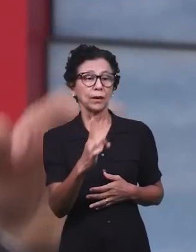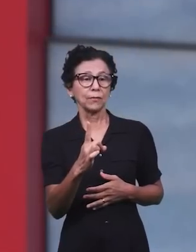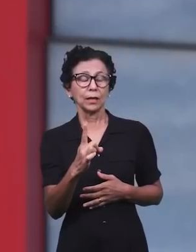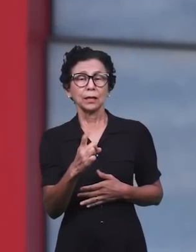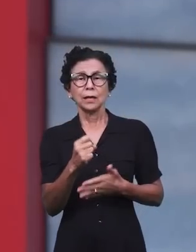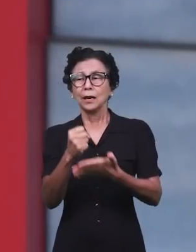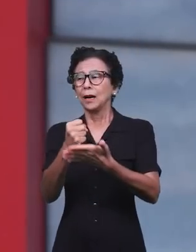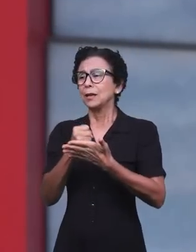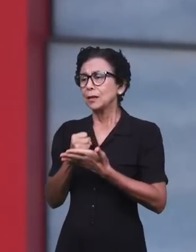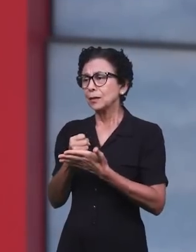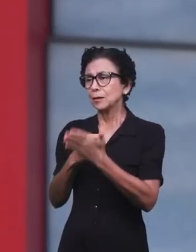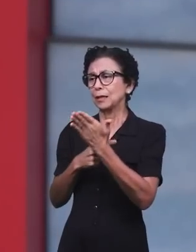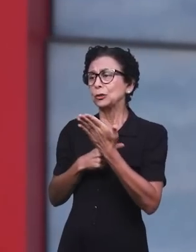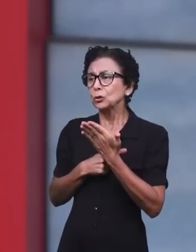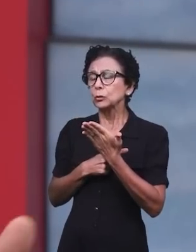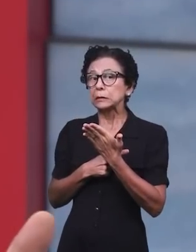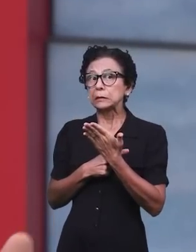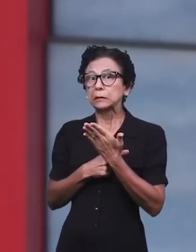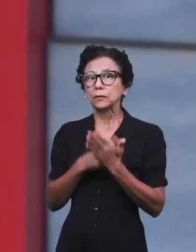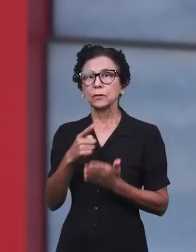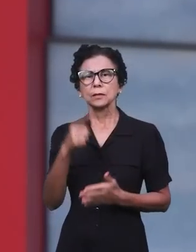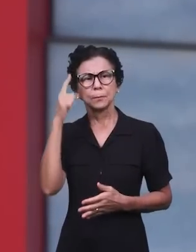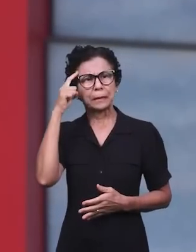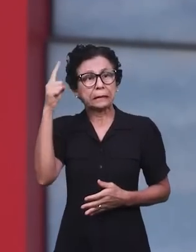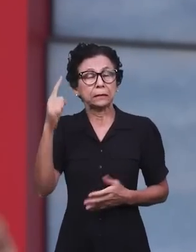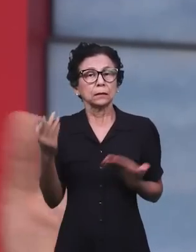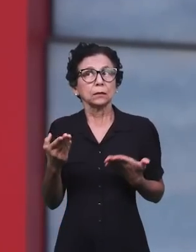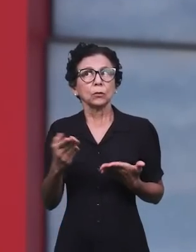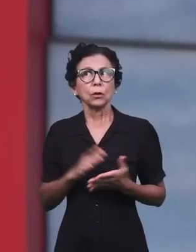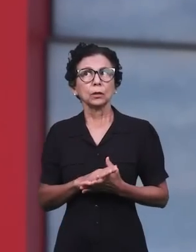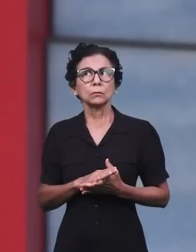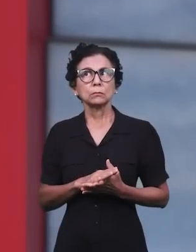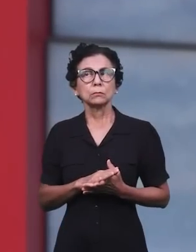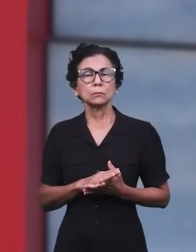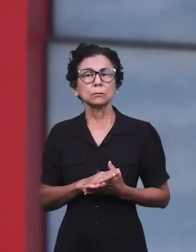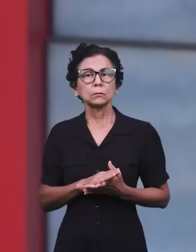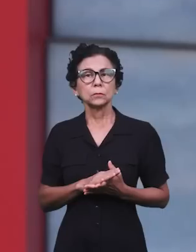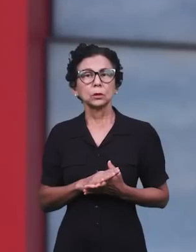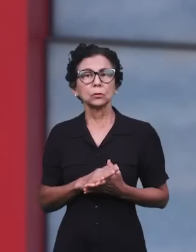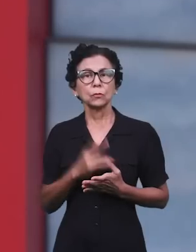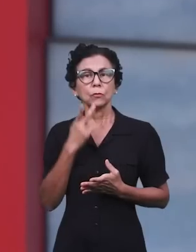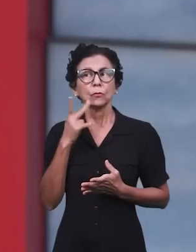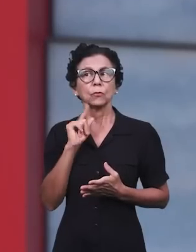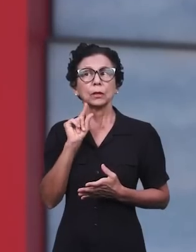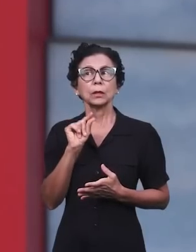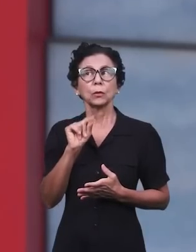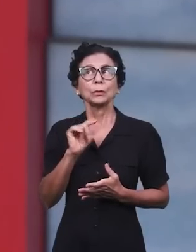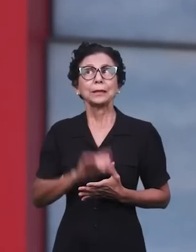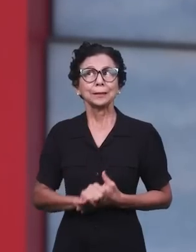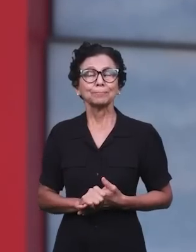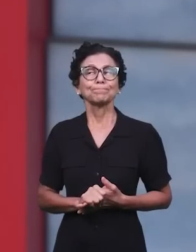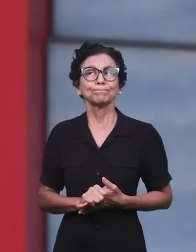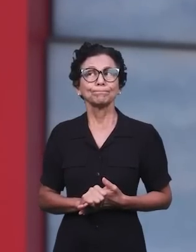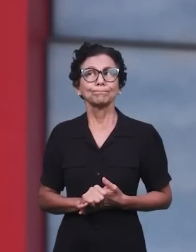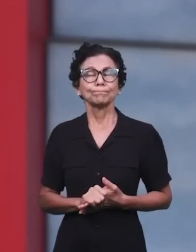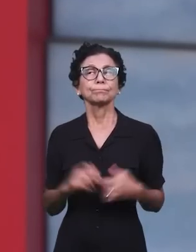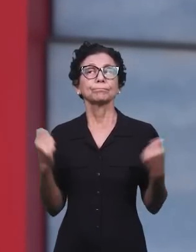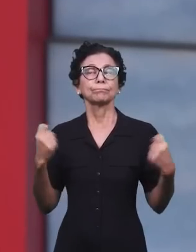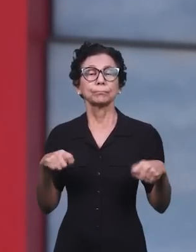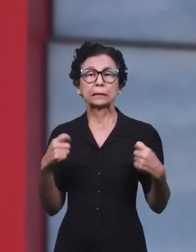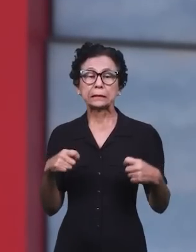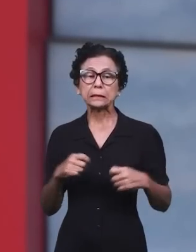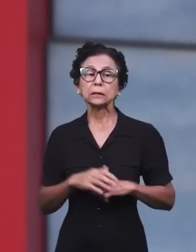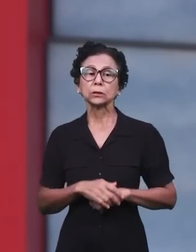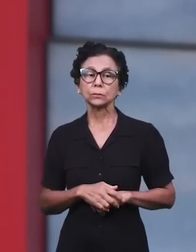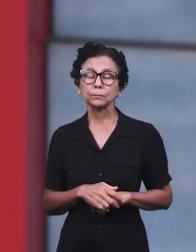Senhor. Eu preciso ter uma palavra. Nesse planeta Terra aqui, eu tenho que ter uma palavra. E tem que ter mesmo, e você